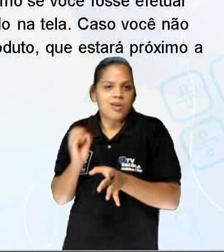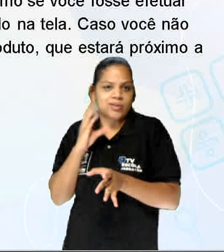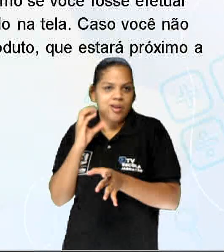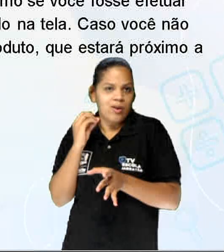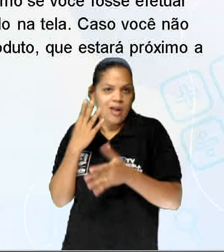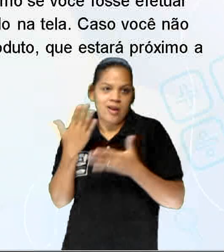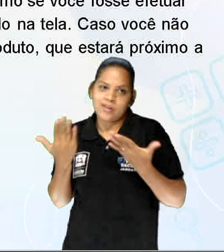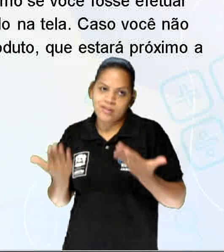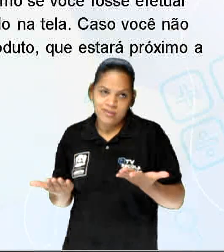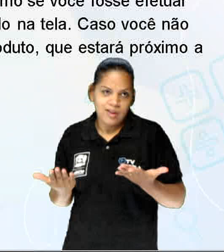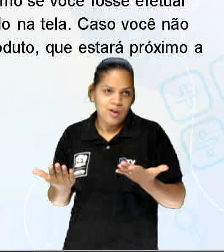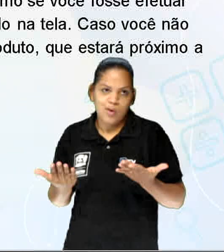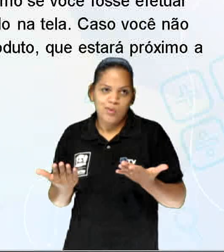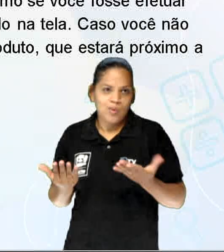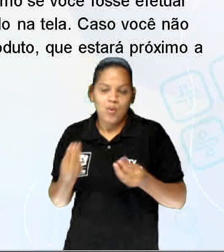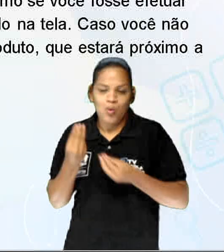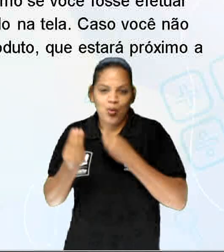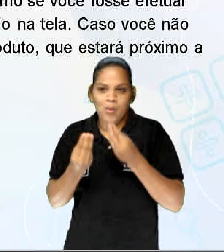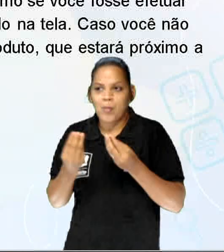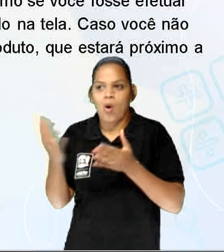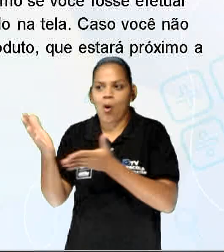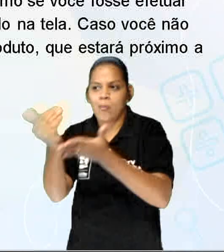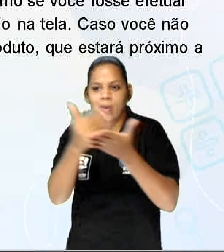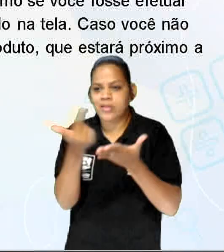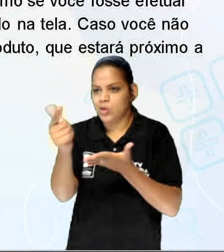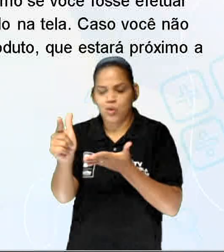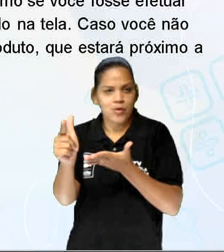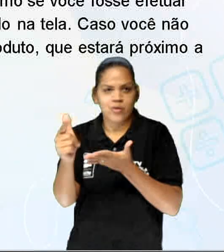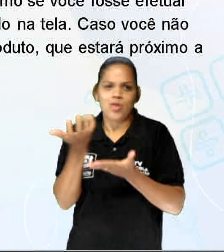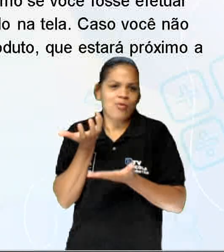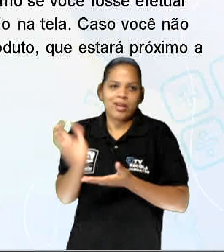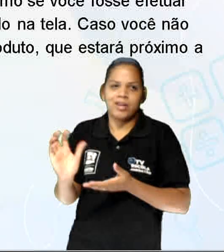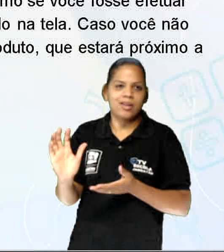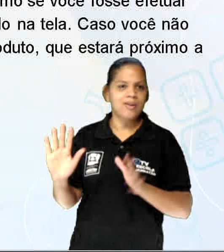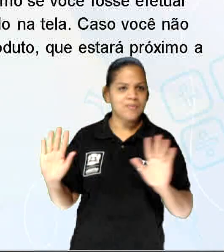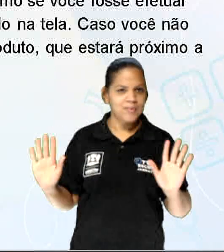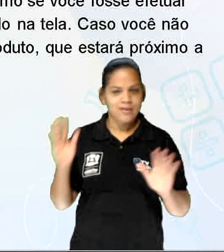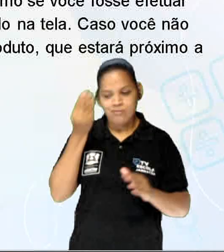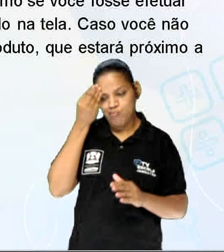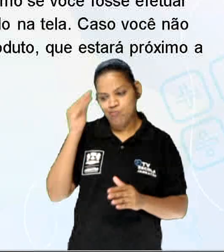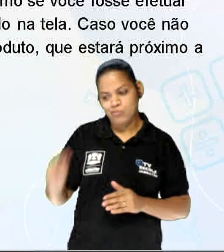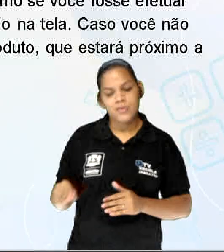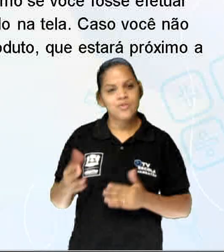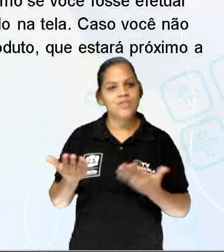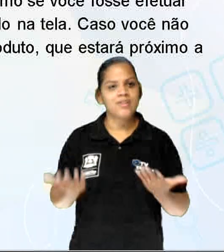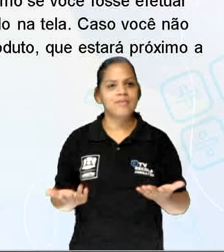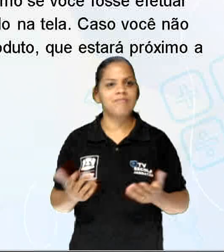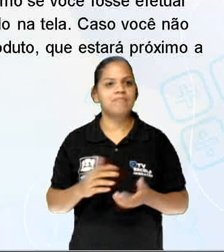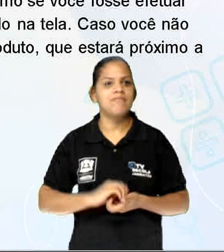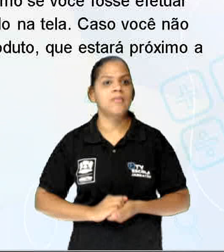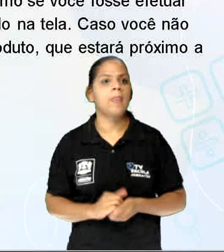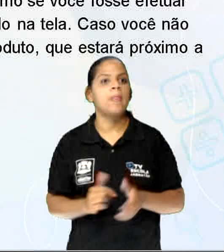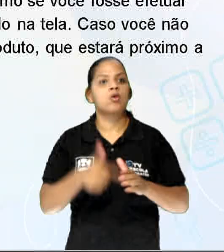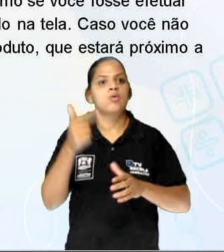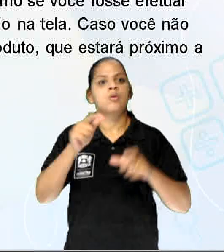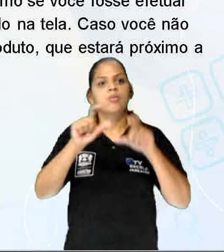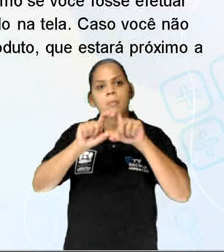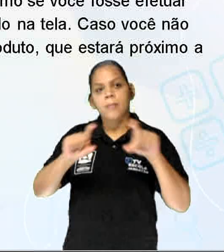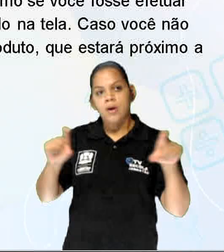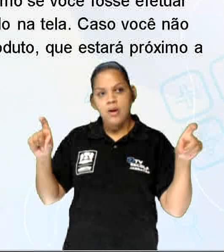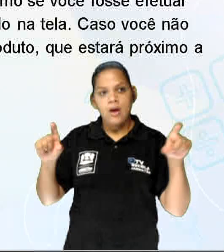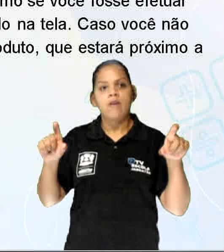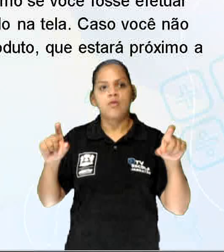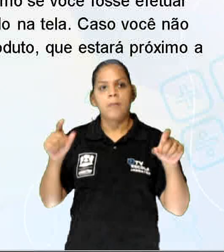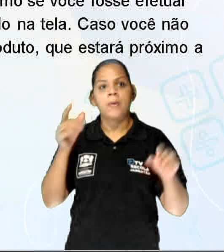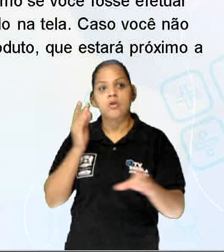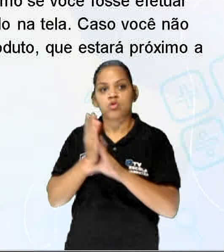ficar desestimulado a praticar o roubo, né? Vamos aí para o segundo parágrafo. Para descobrir o e-mail do